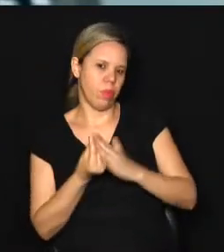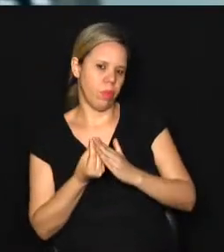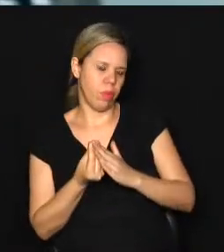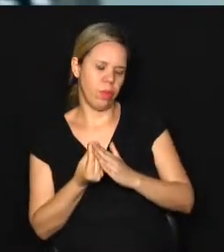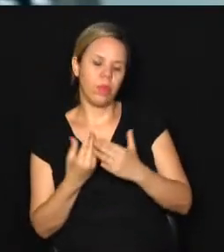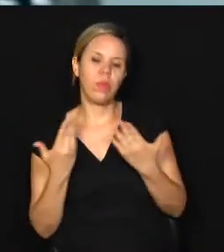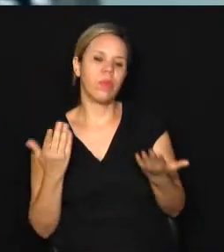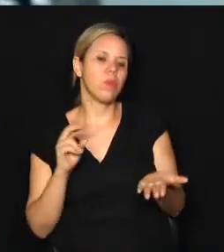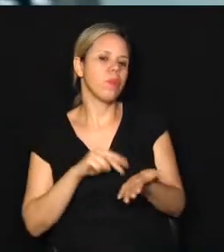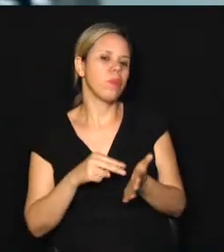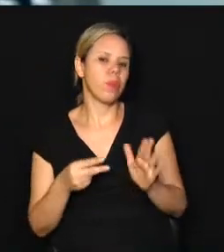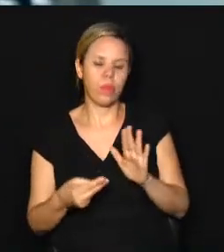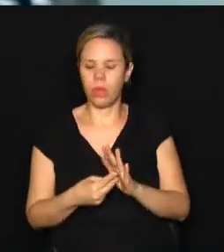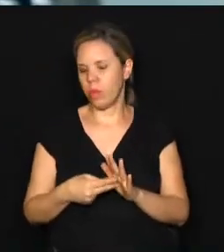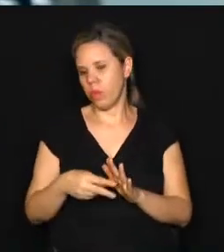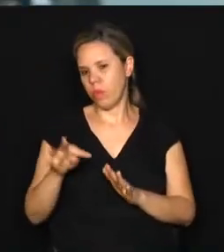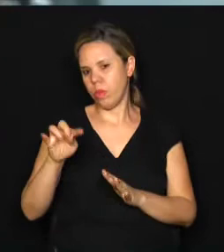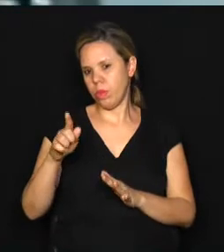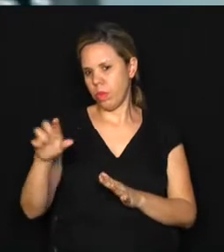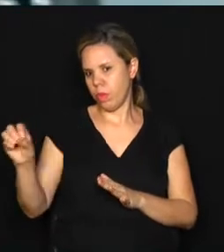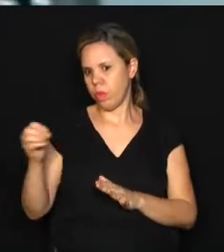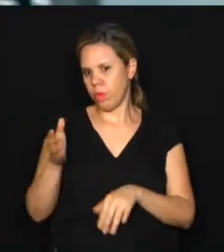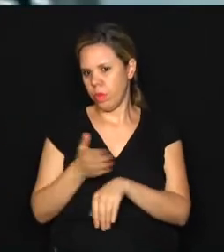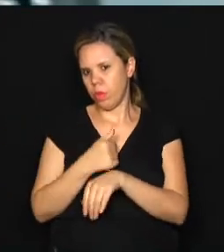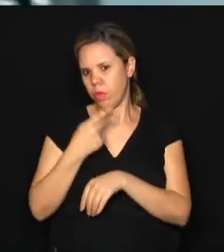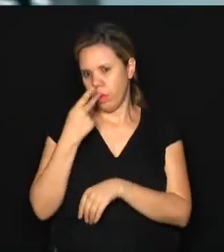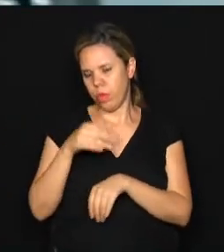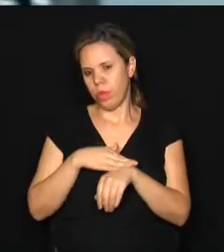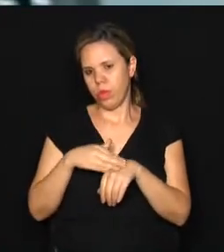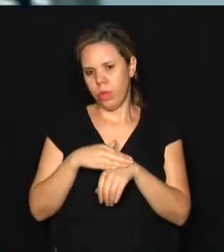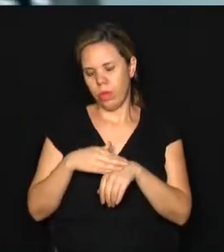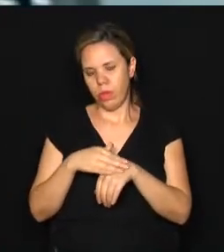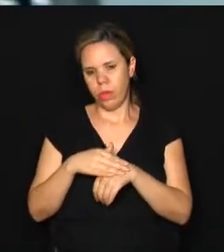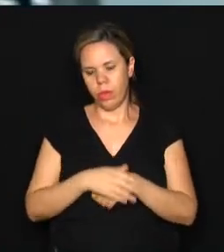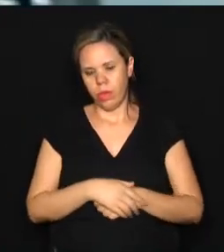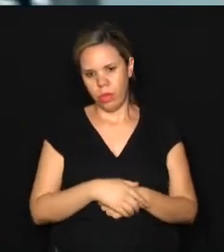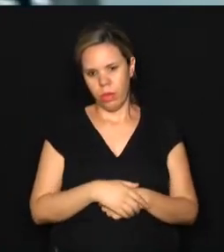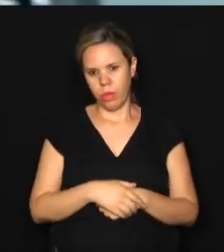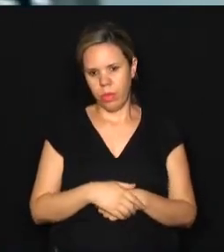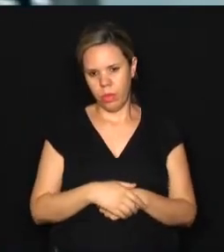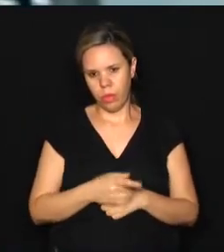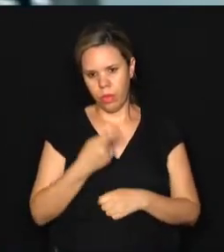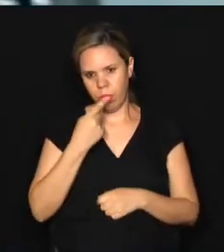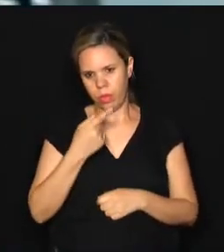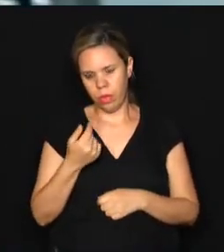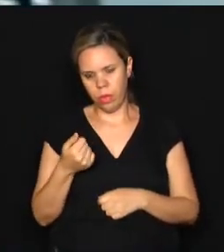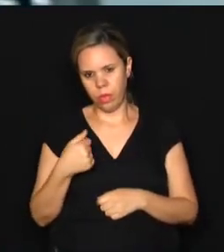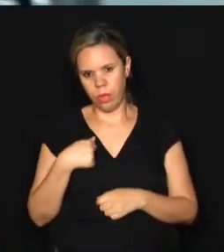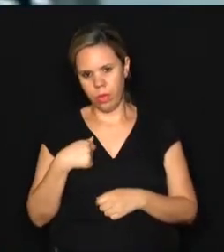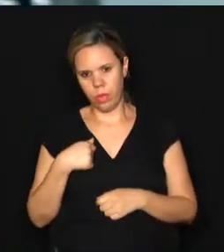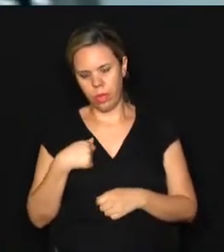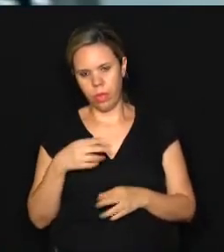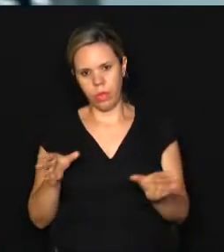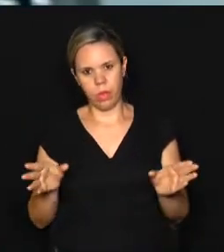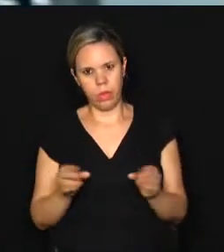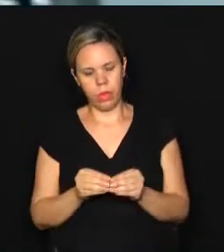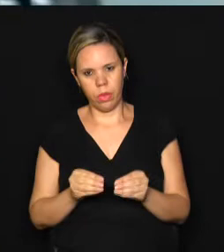O Thiago até adiantou esse assunto e eu ia falar um pouco mais sobre isso, eu vou até resumir.